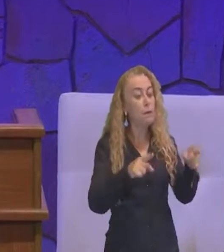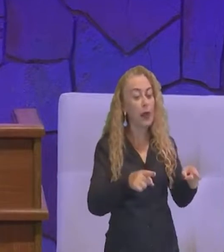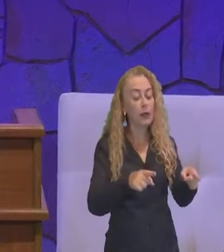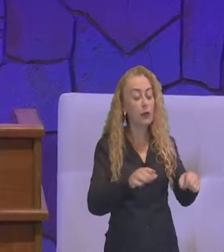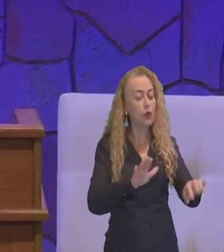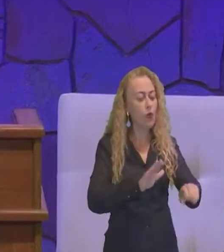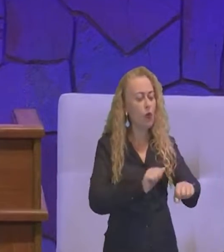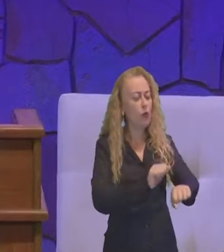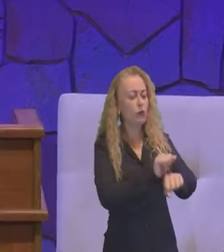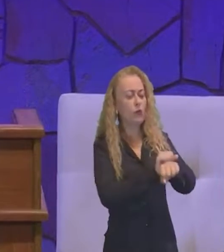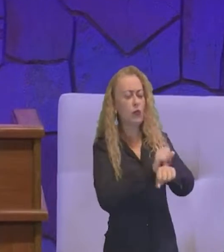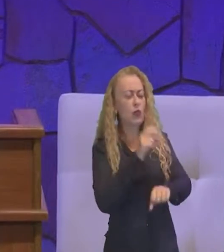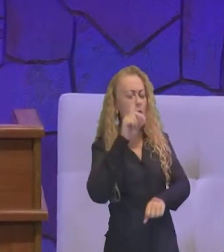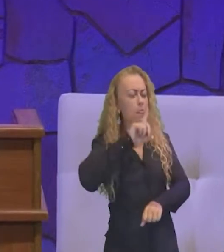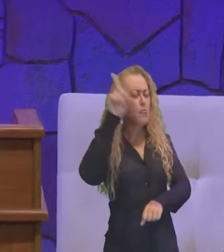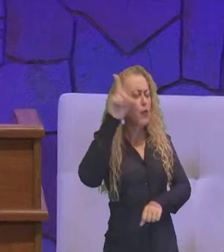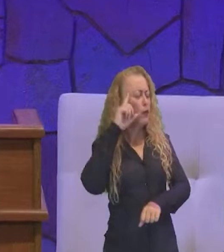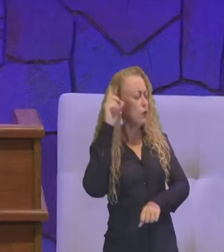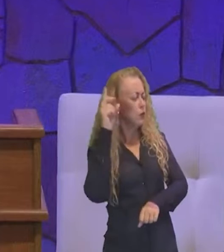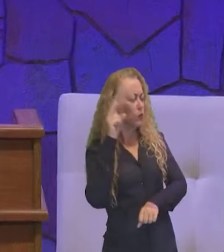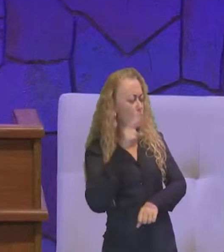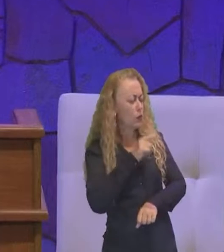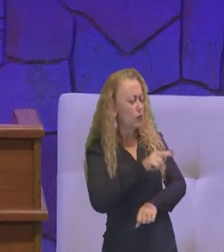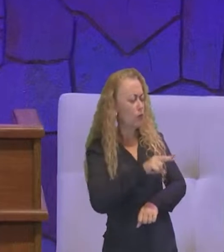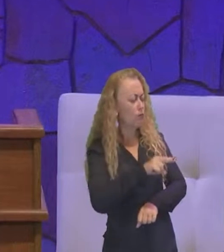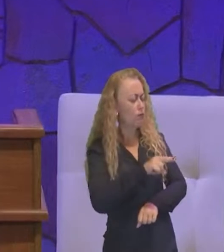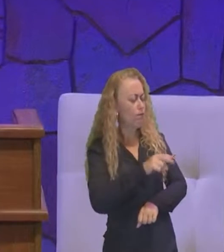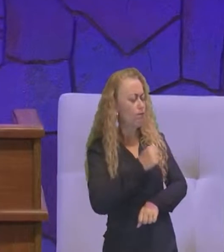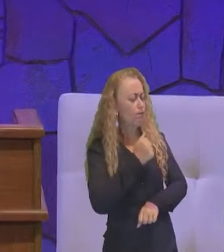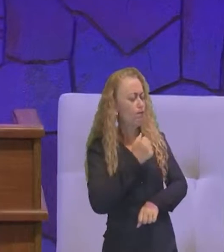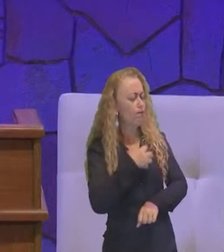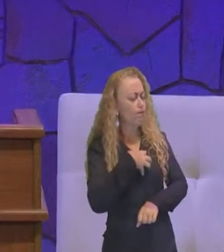Deus olhou e o próprio Deus